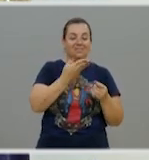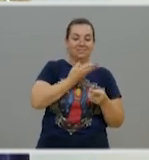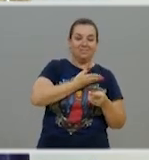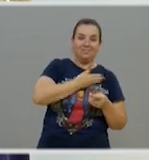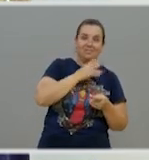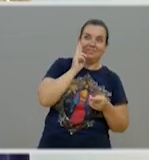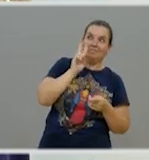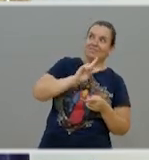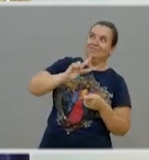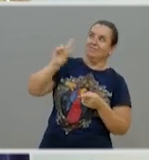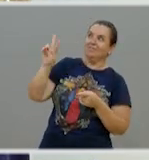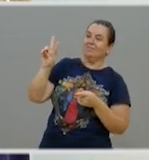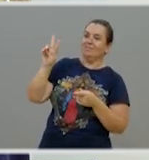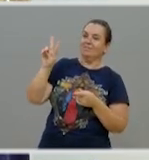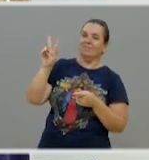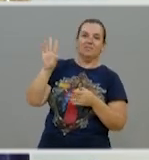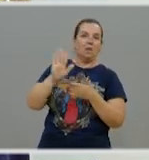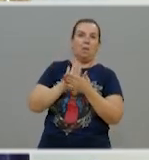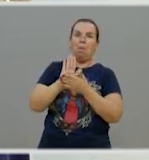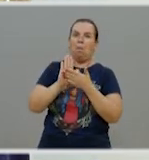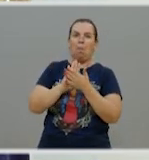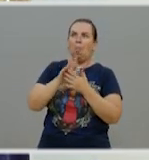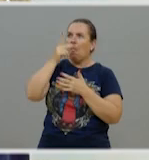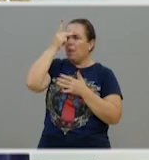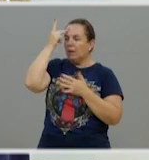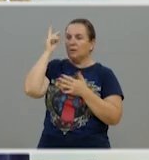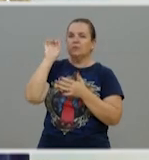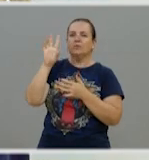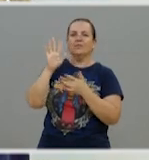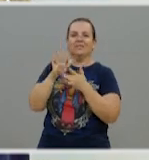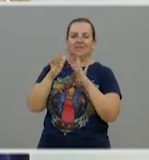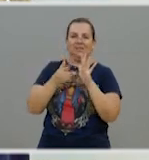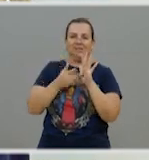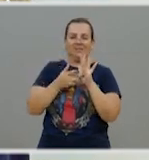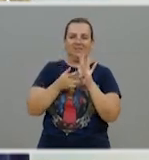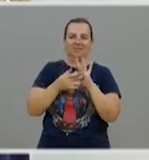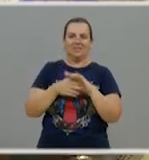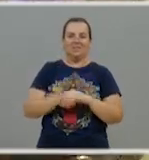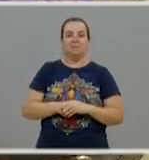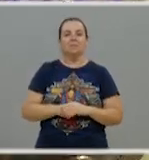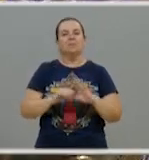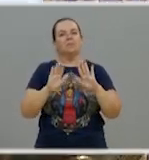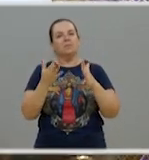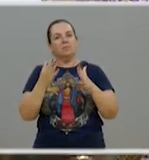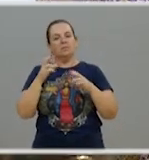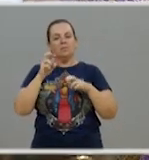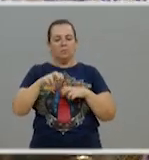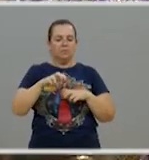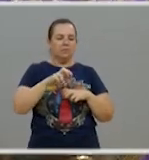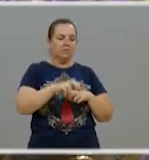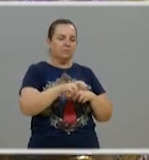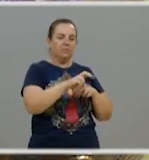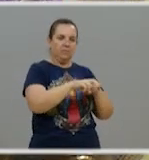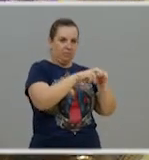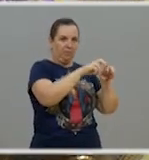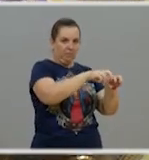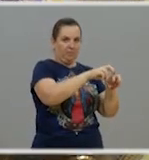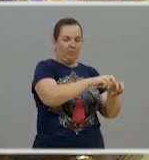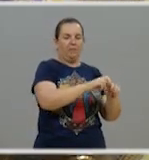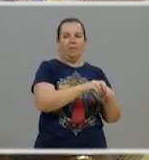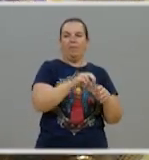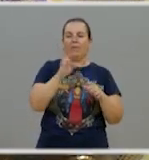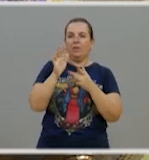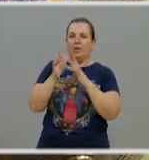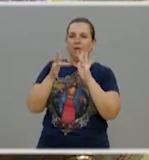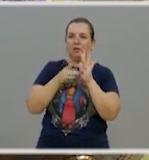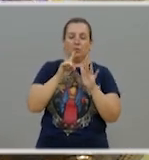olhos e não viram mais ninguém, a não ser Jesus. Quando desciam da montanha, Jesus